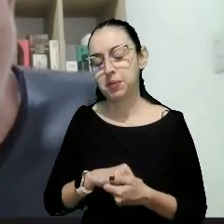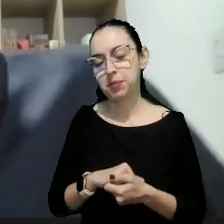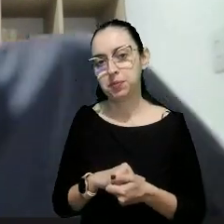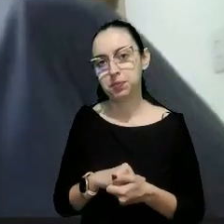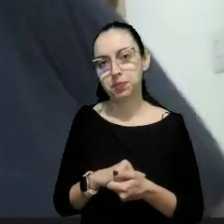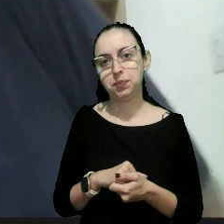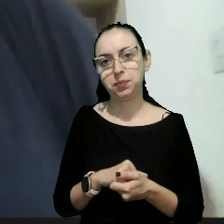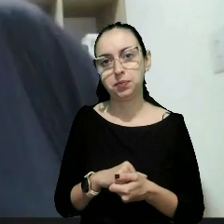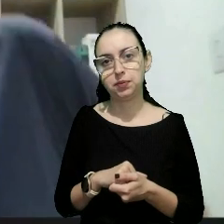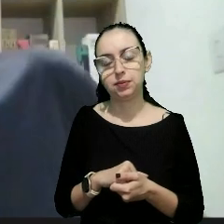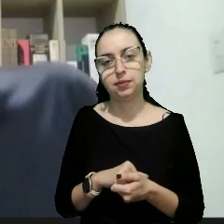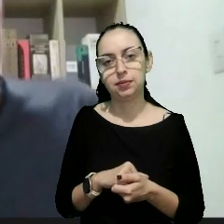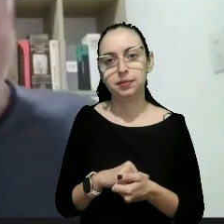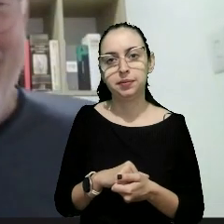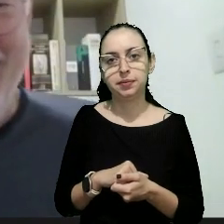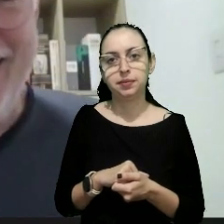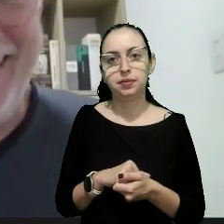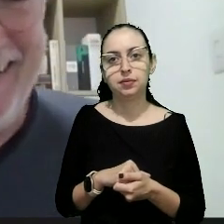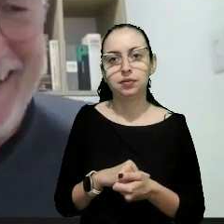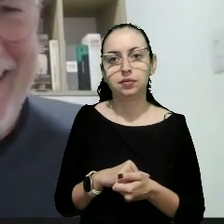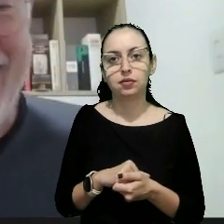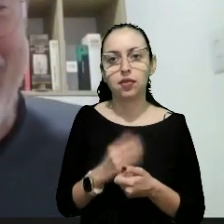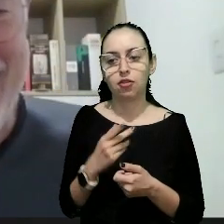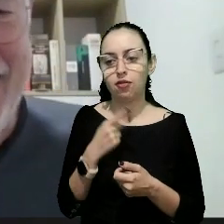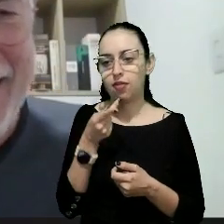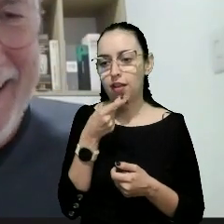alguma coisa, dá um oi.